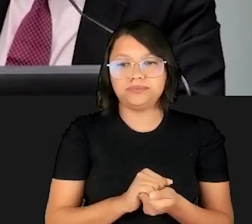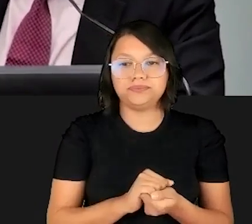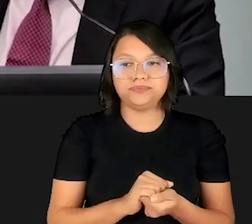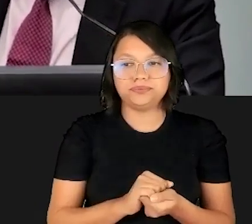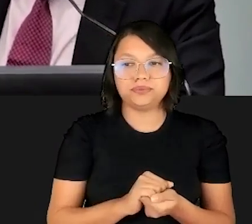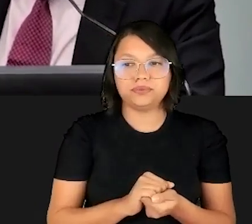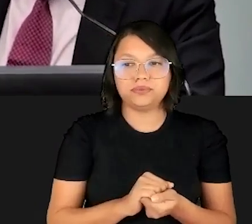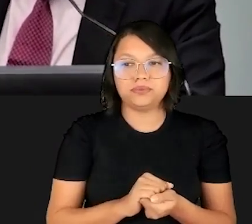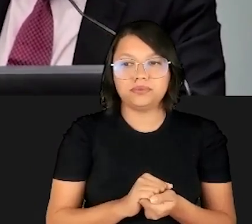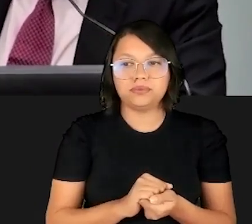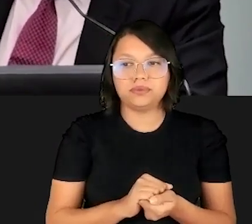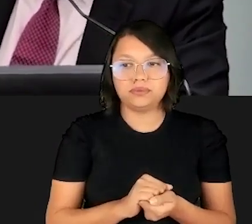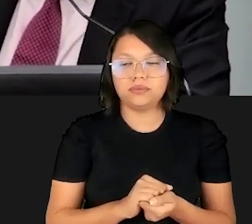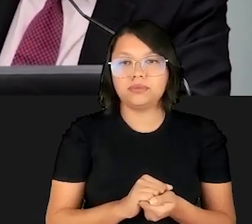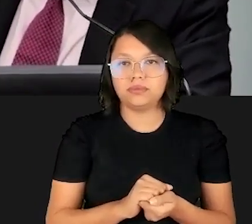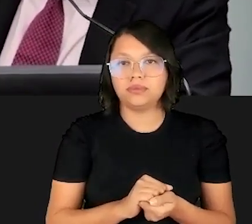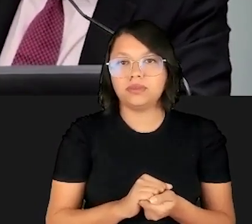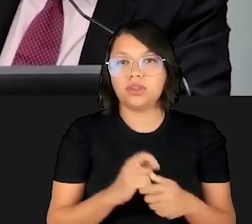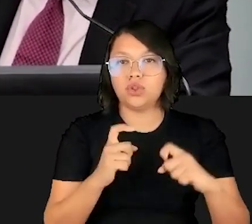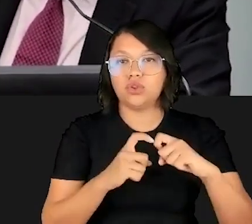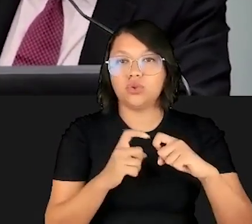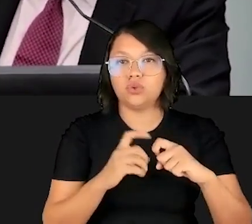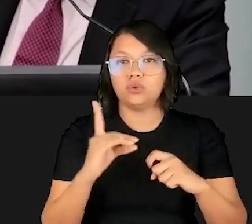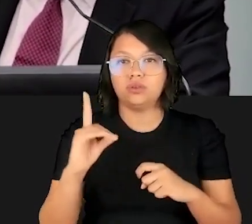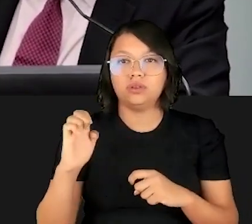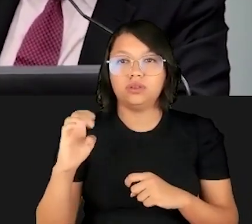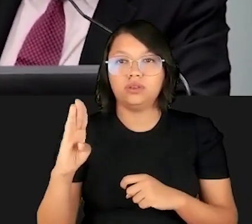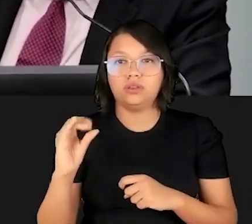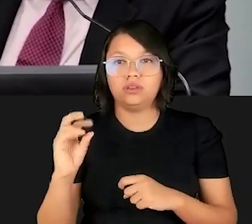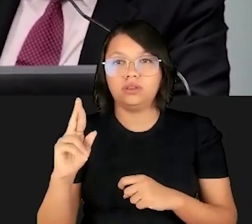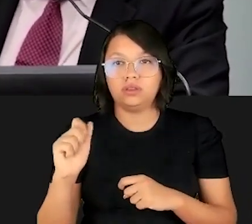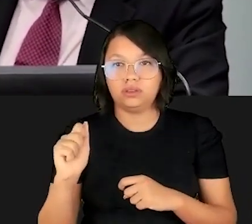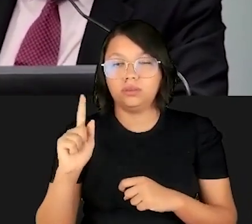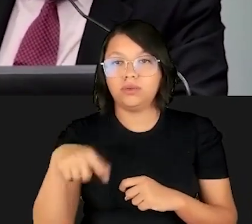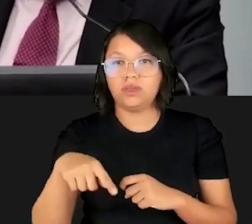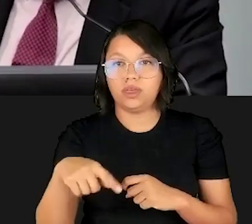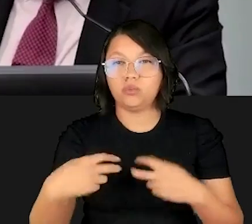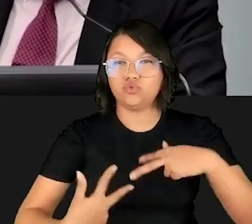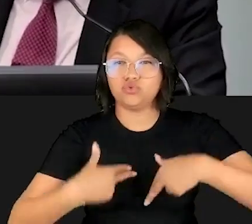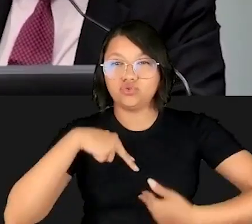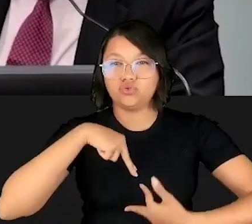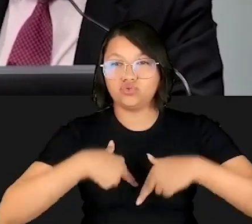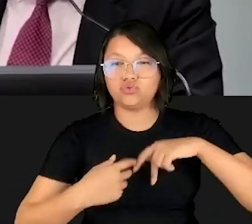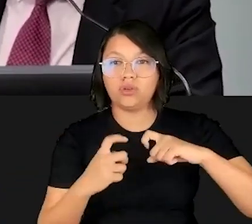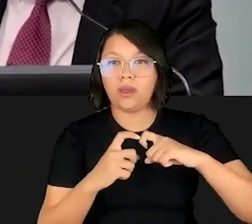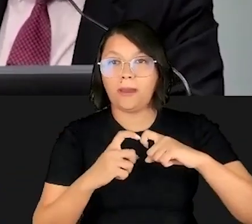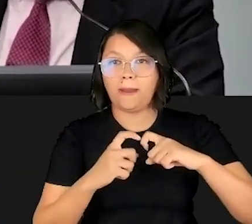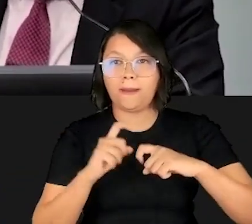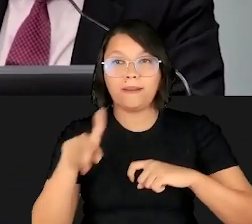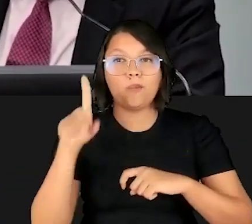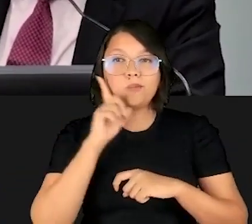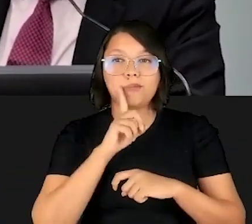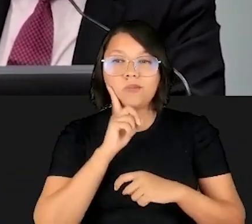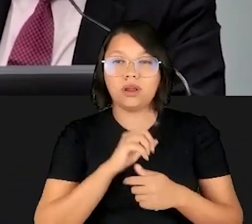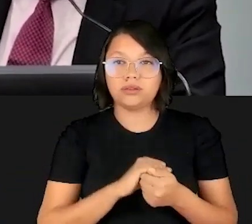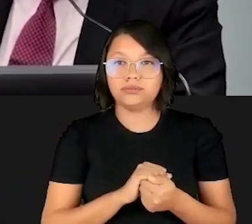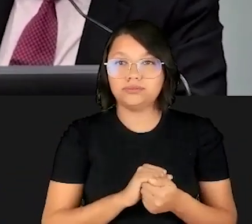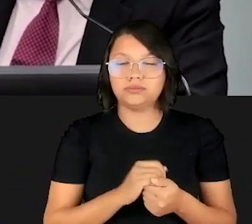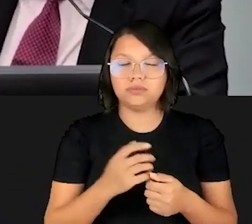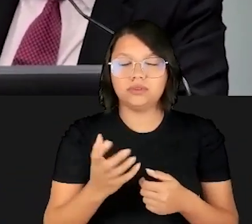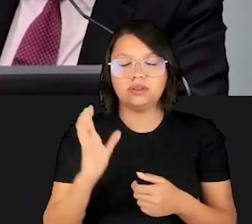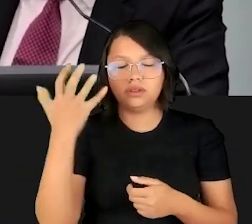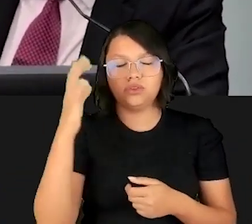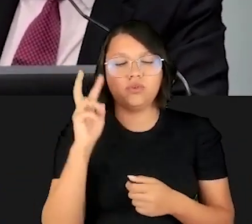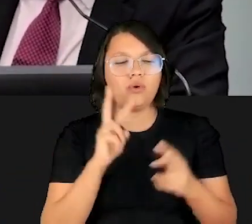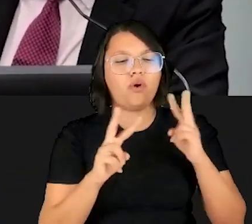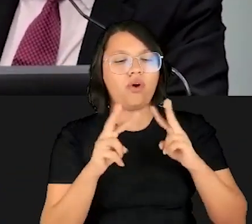aí a doutora Deborah Schrag, ela é uma médica de Harvard, uma cirurgia de Harvard. Ela resolveu reolhar essa questão agora, 2